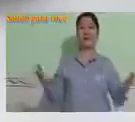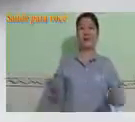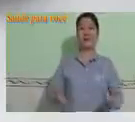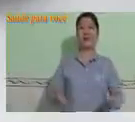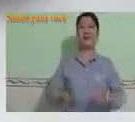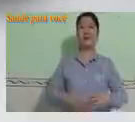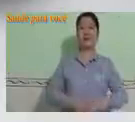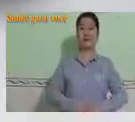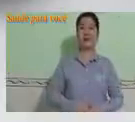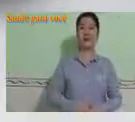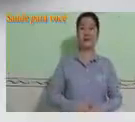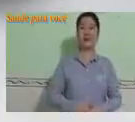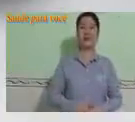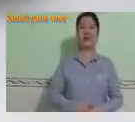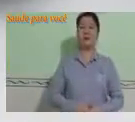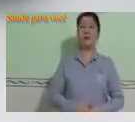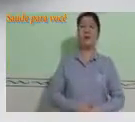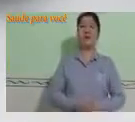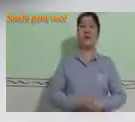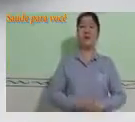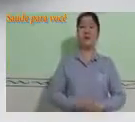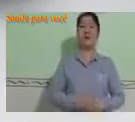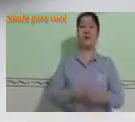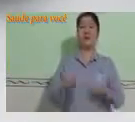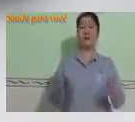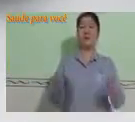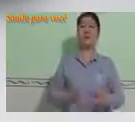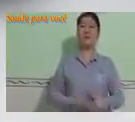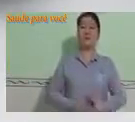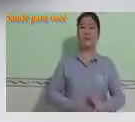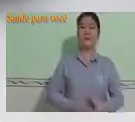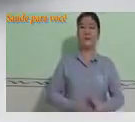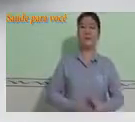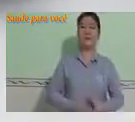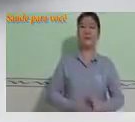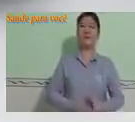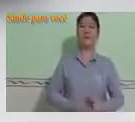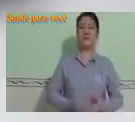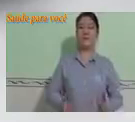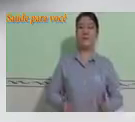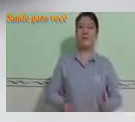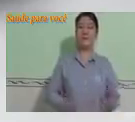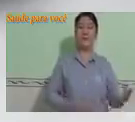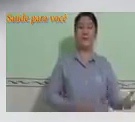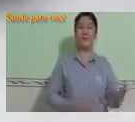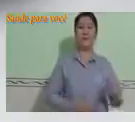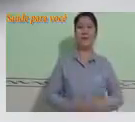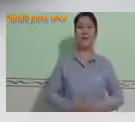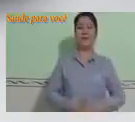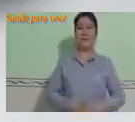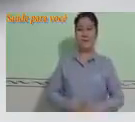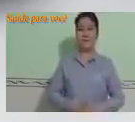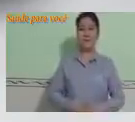Geralmente, é necessário ter mais de um sintoma associado, no caso do médico suspeitar de testosterona baixa,